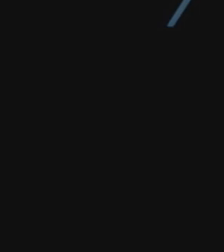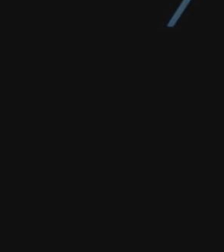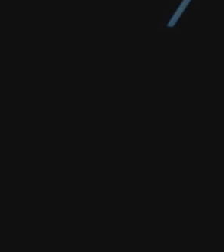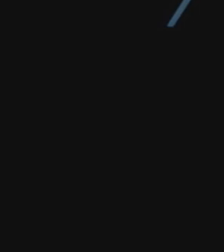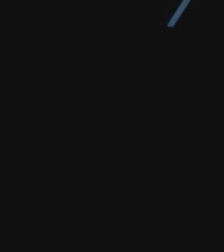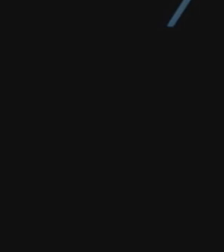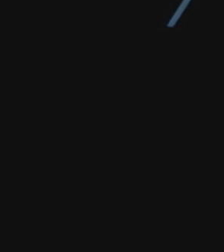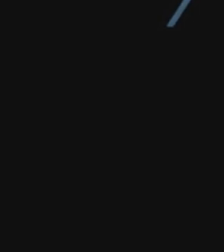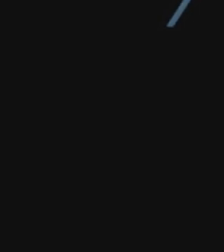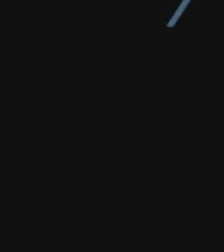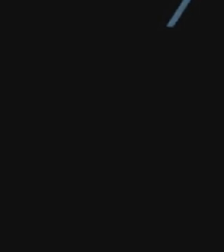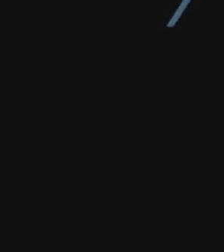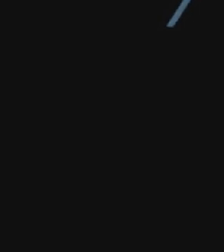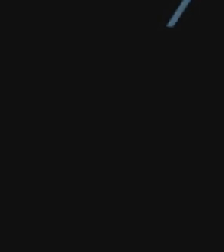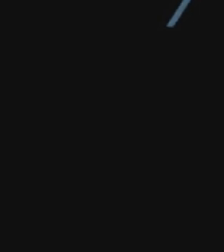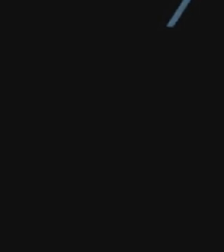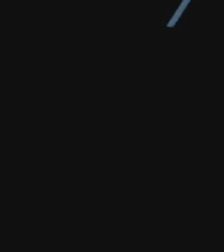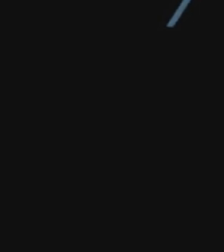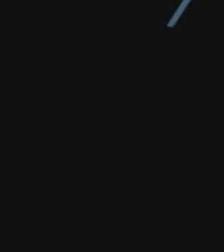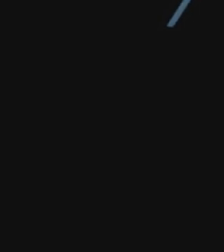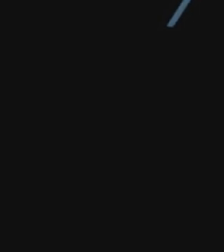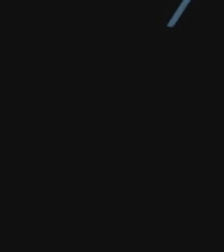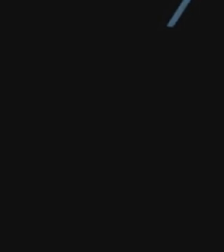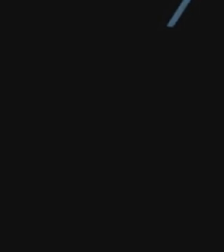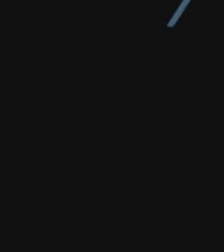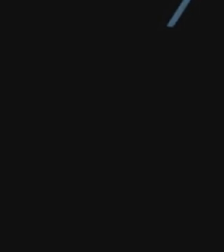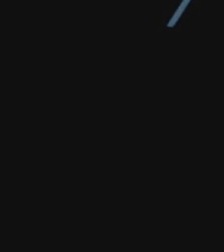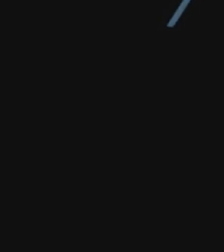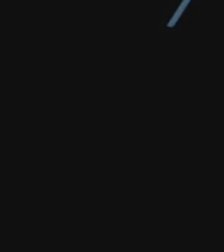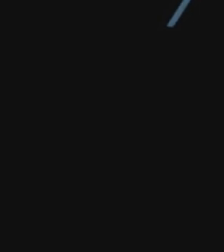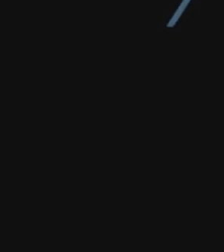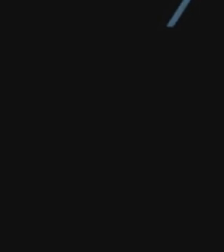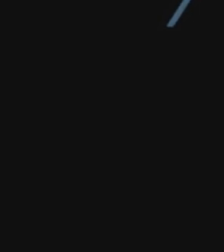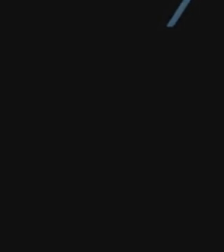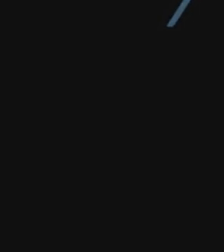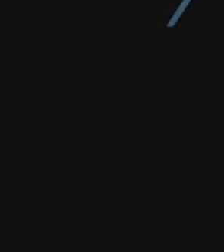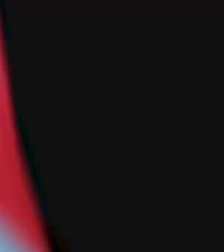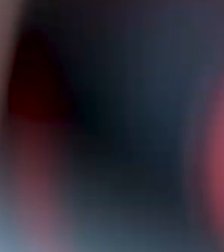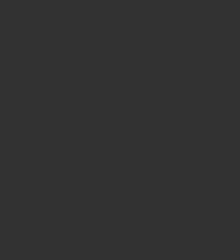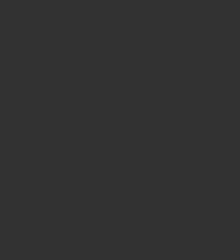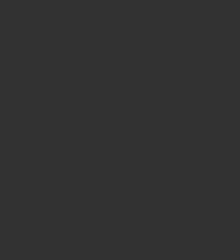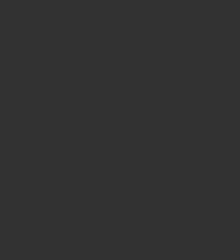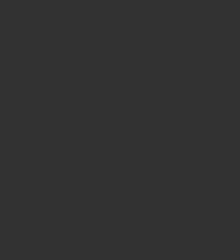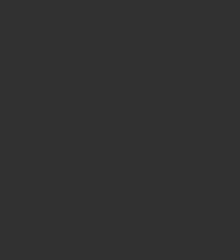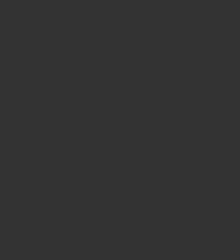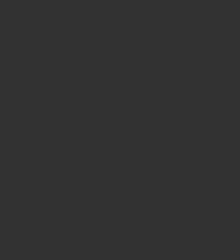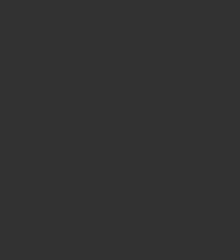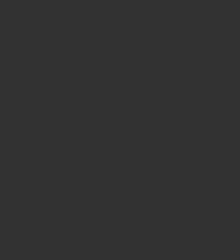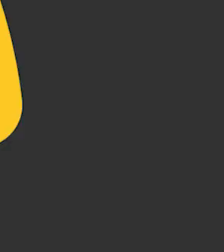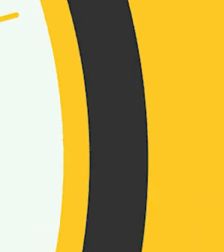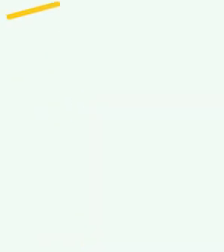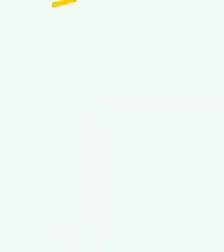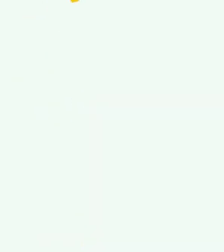mando estou assistindo aqui o levar você construiu a sua palestra forma Então é isso aí vai lá para palestra nós é